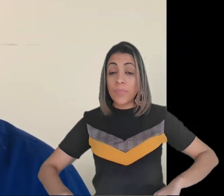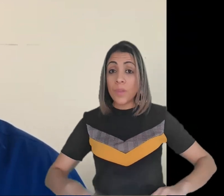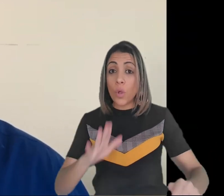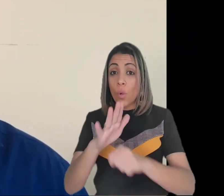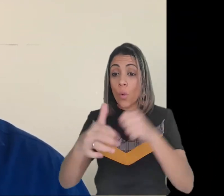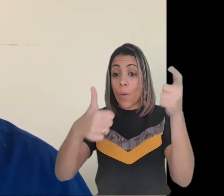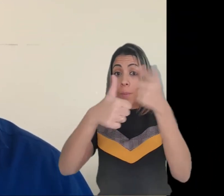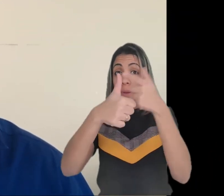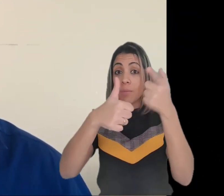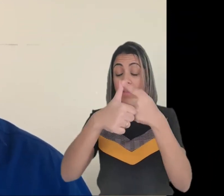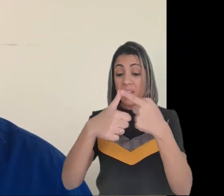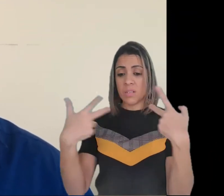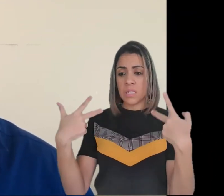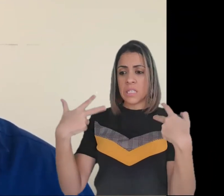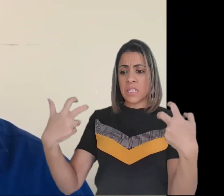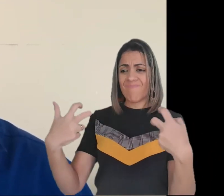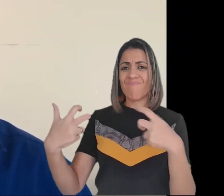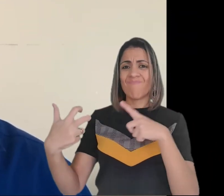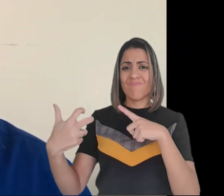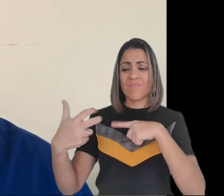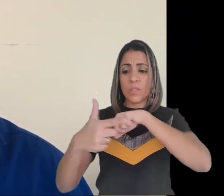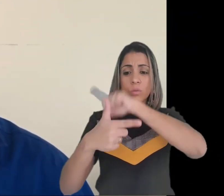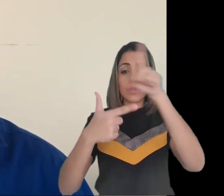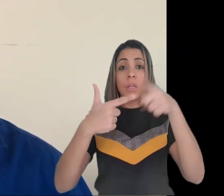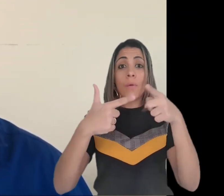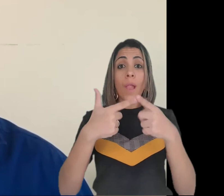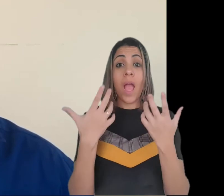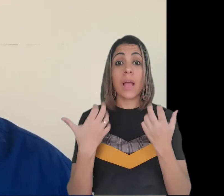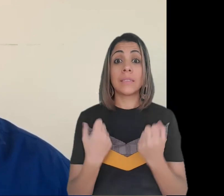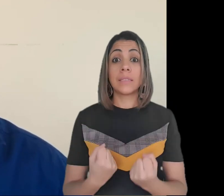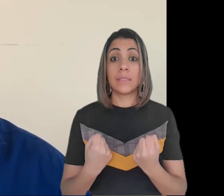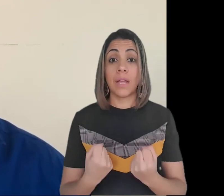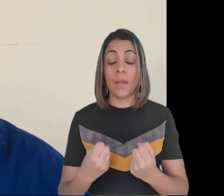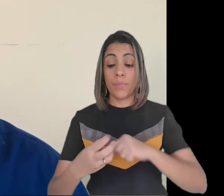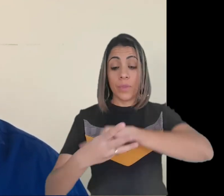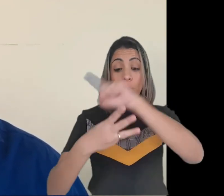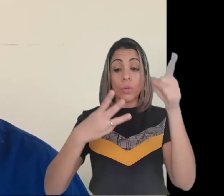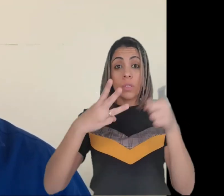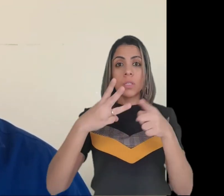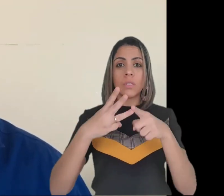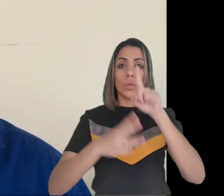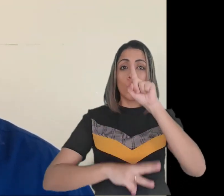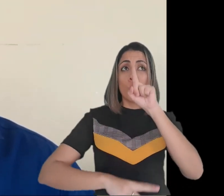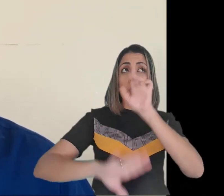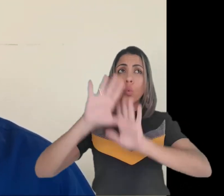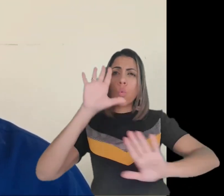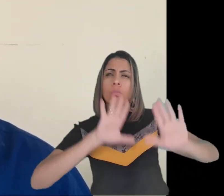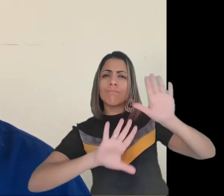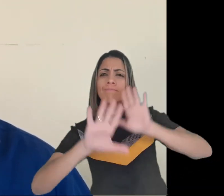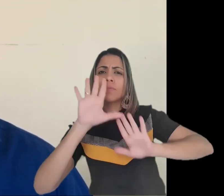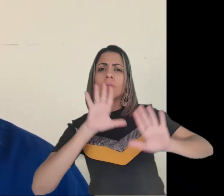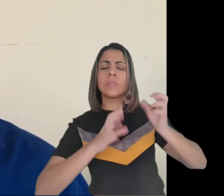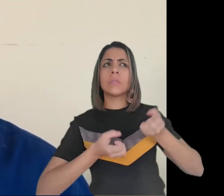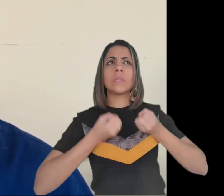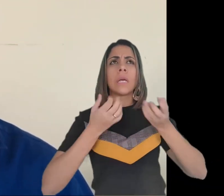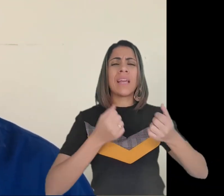identificar a ansiedade. O segundo, aceitar a ansiedade. O terceiro, receber a ansiedade como um alerta, uma informação